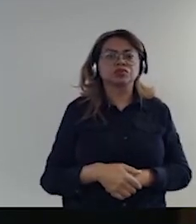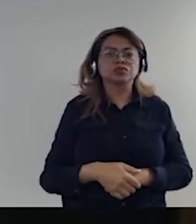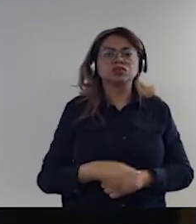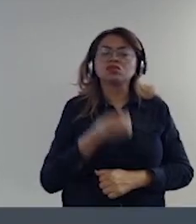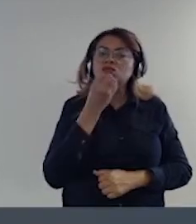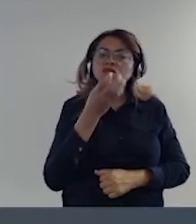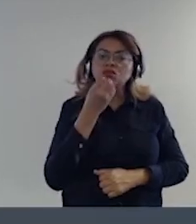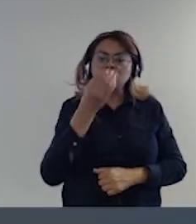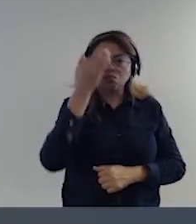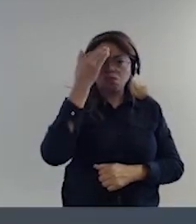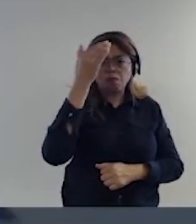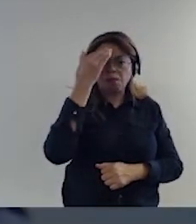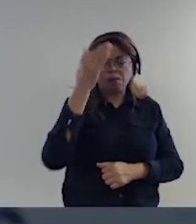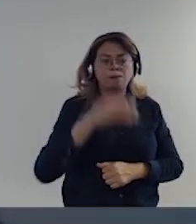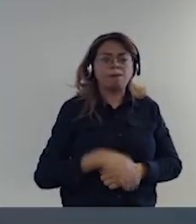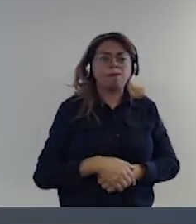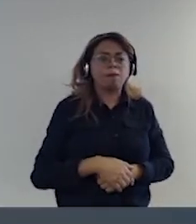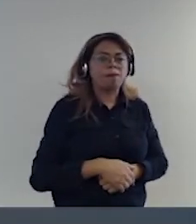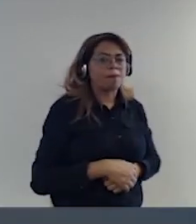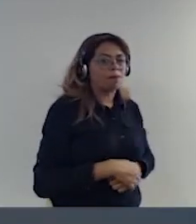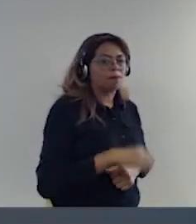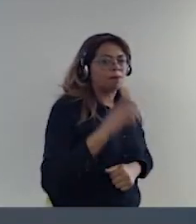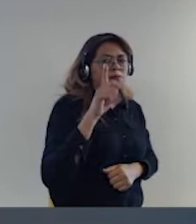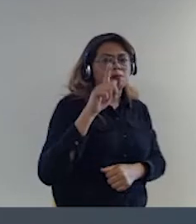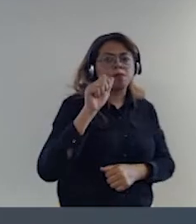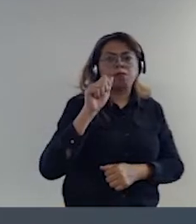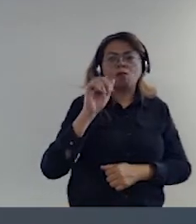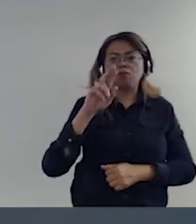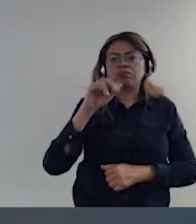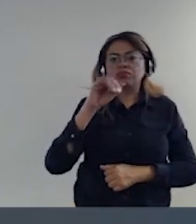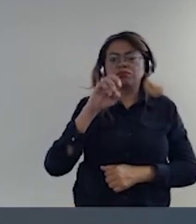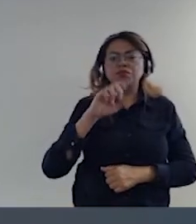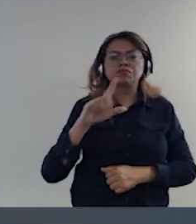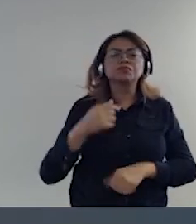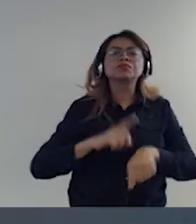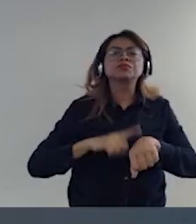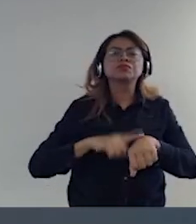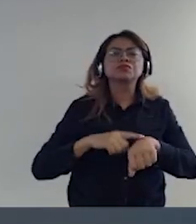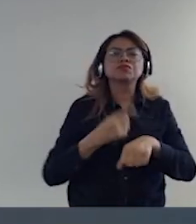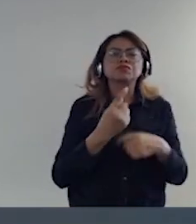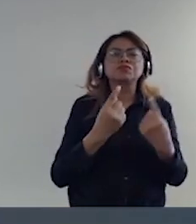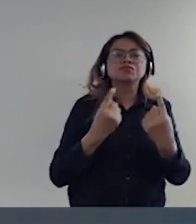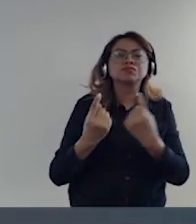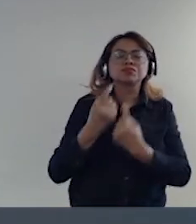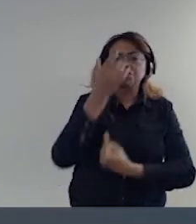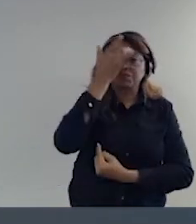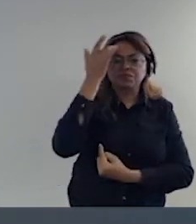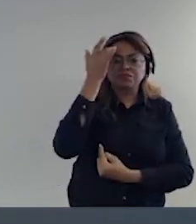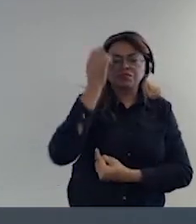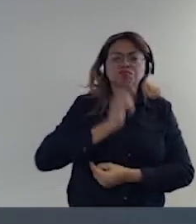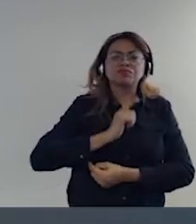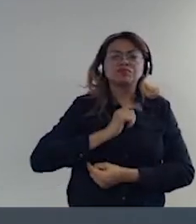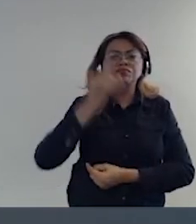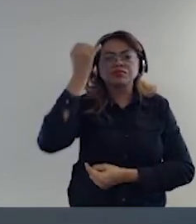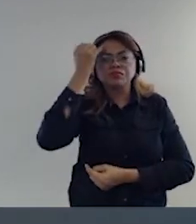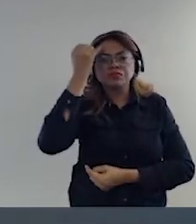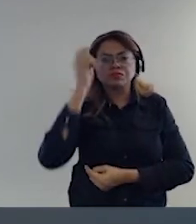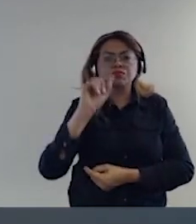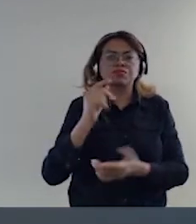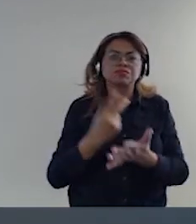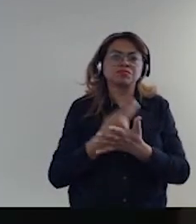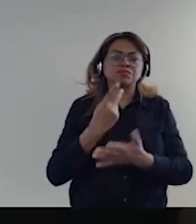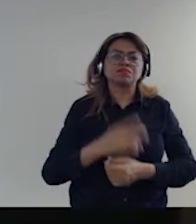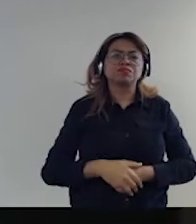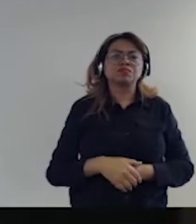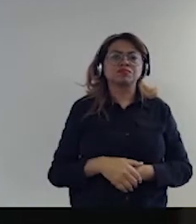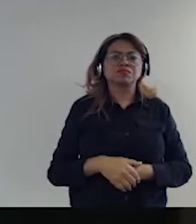Muito bom, obrigado, Gabriel. Só para organizar, nós temos quanto tempo cada um? Só para eu ter uma ideia melhor aqui, Gabriel.